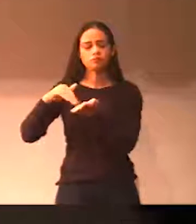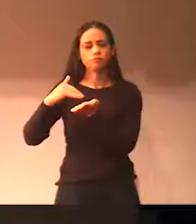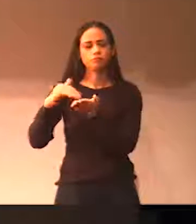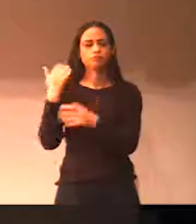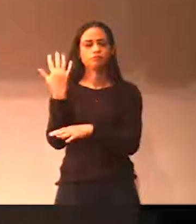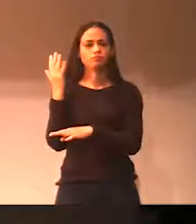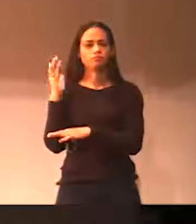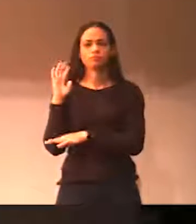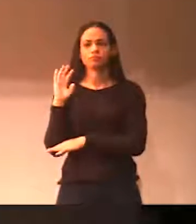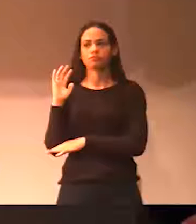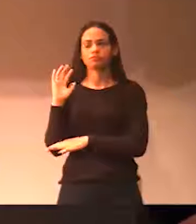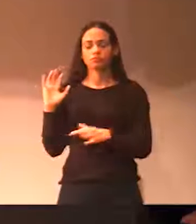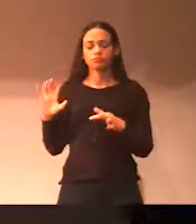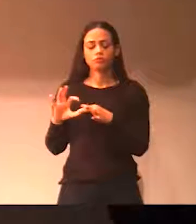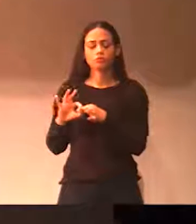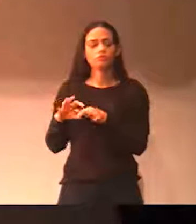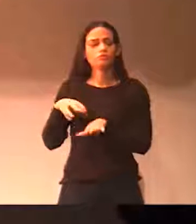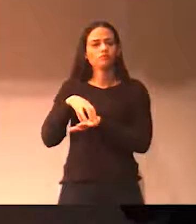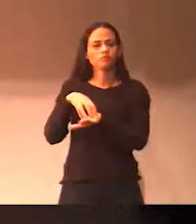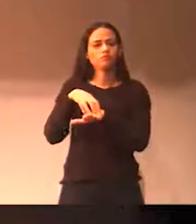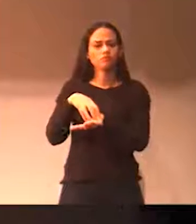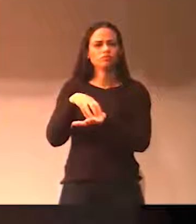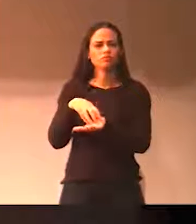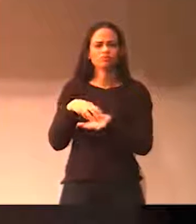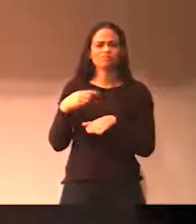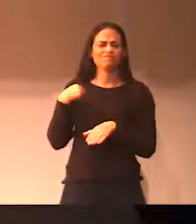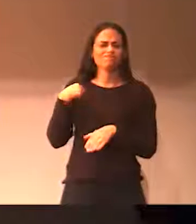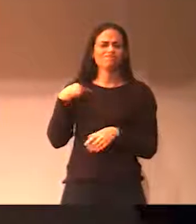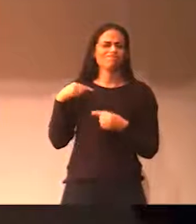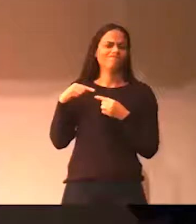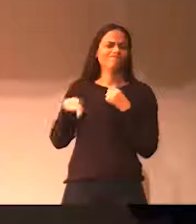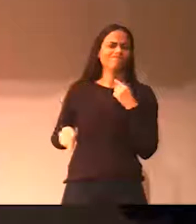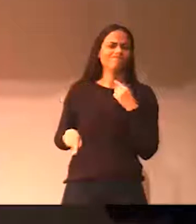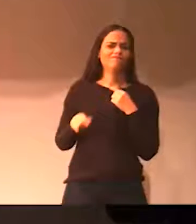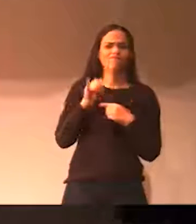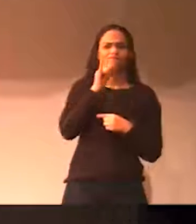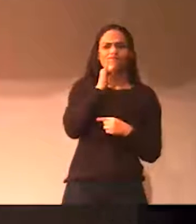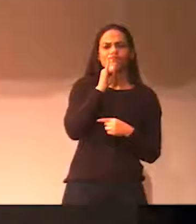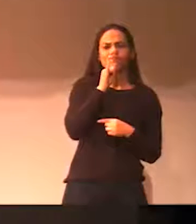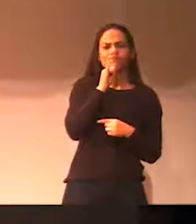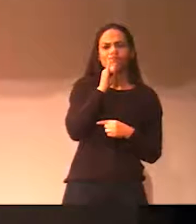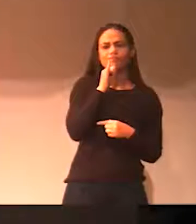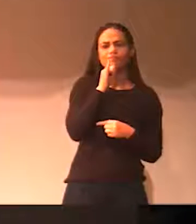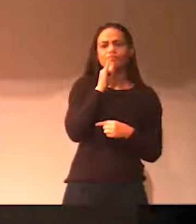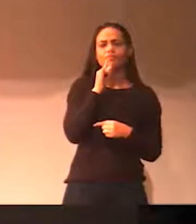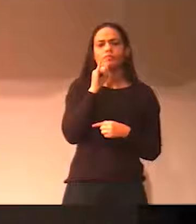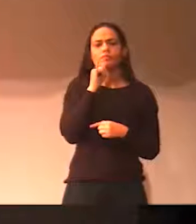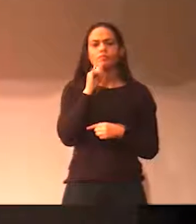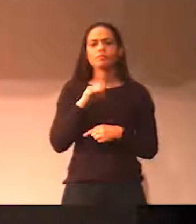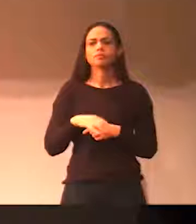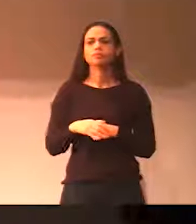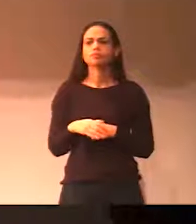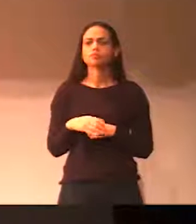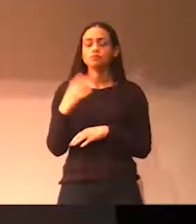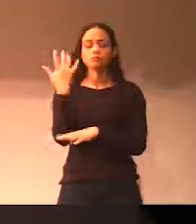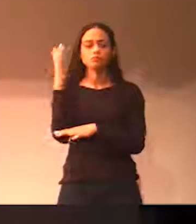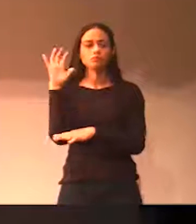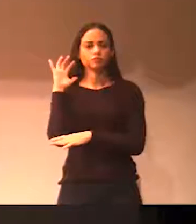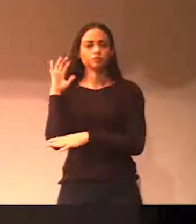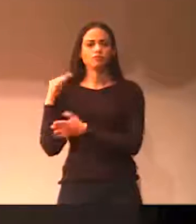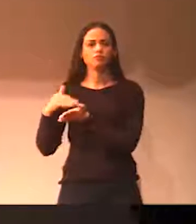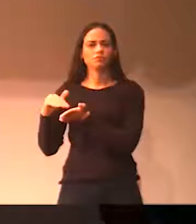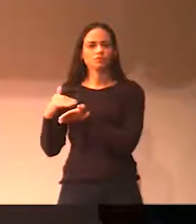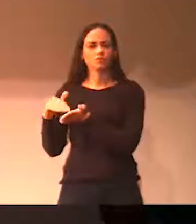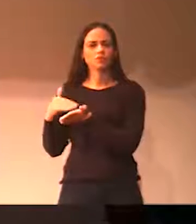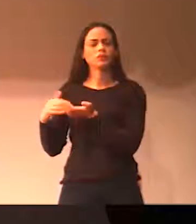sentido algum, que é o Departamento de Trânsito. Eu queria saber também se o valor da multa vem para o meio ambiente. Porque se vier, é ótimo. Né? Porque o meio ambiente é uma secretaria pobre